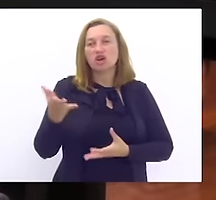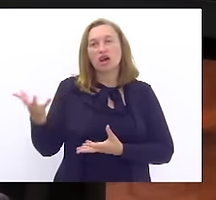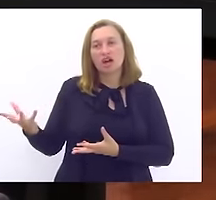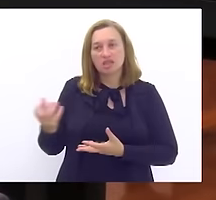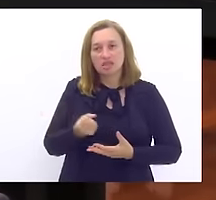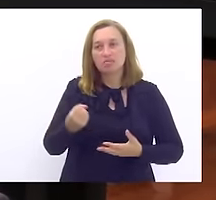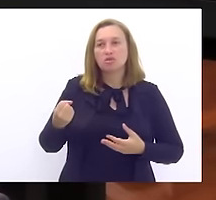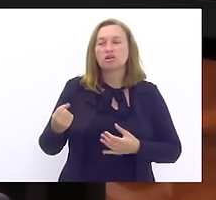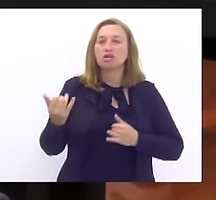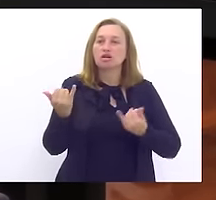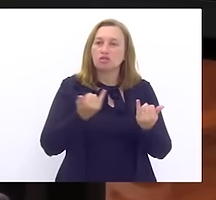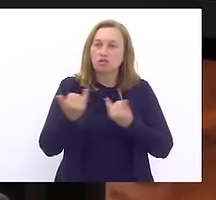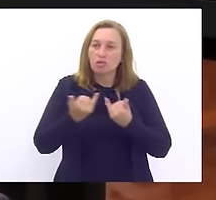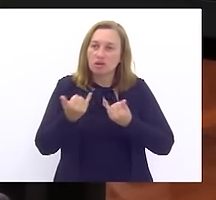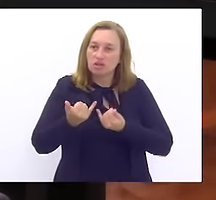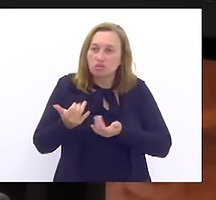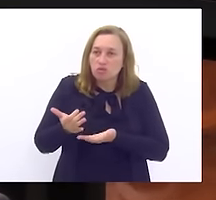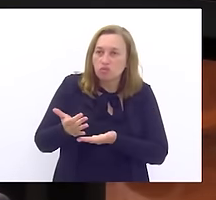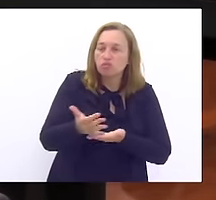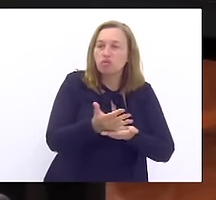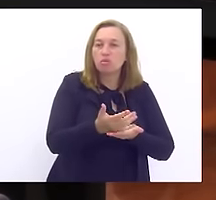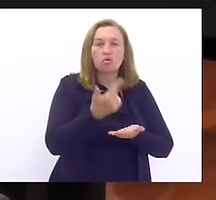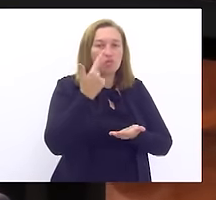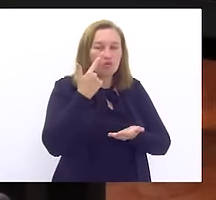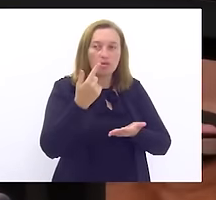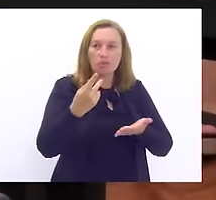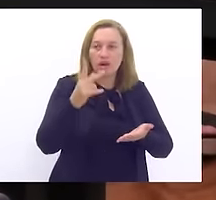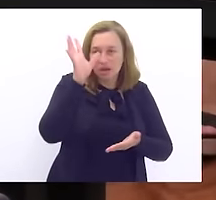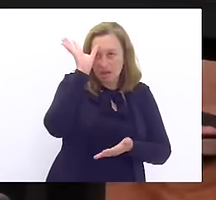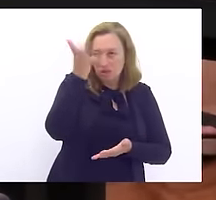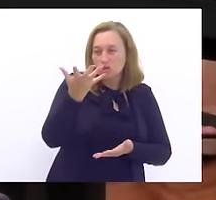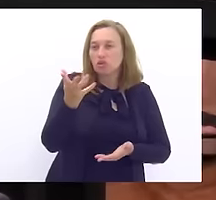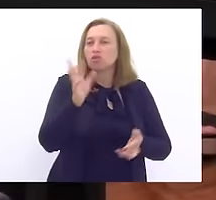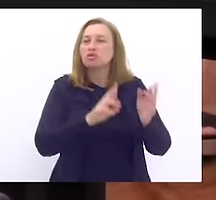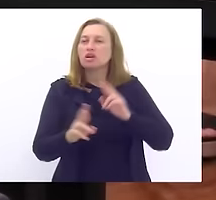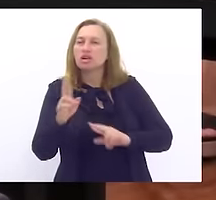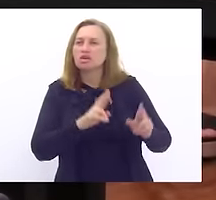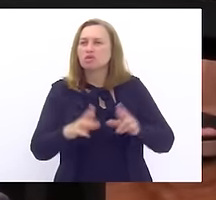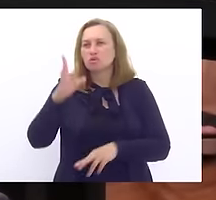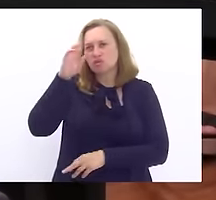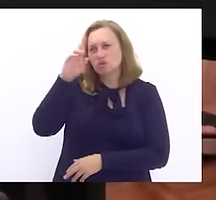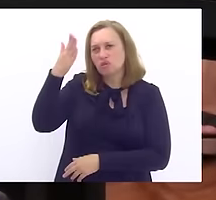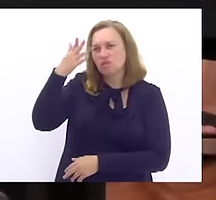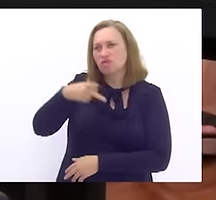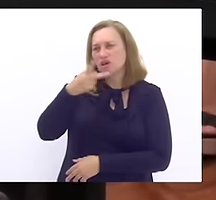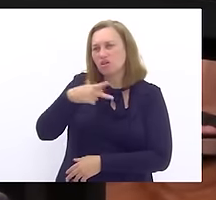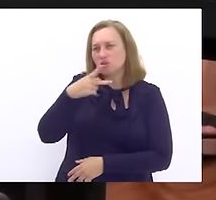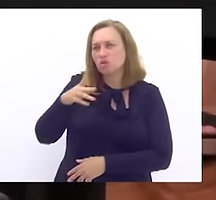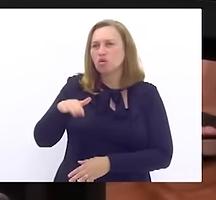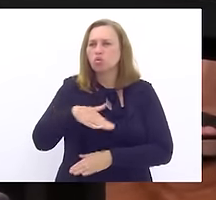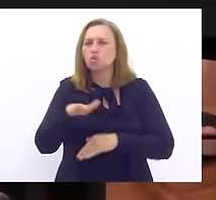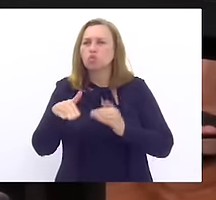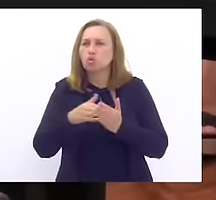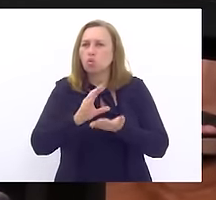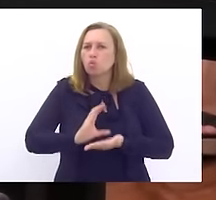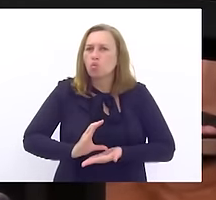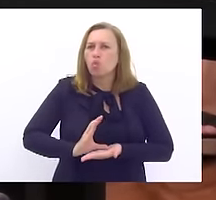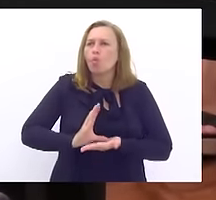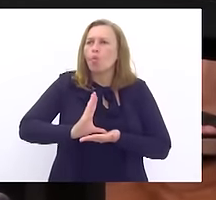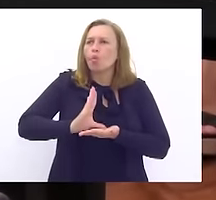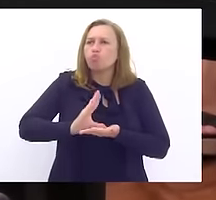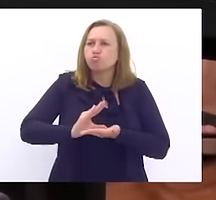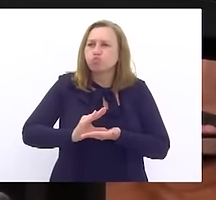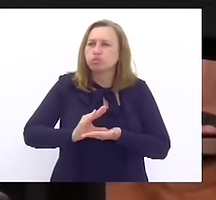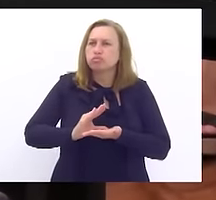recebemos essas informações vamos adotar providências a com relação aquilo que o senhor falou se fosse considerado todo o volume de apreensão